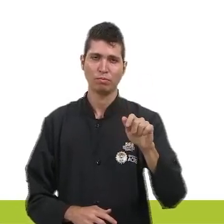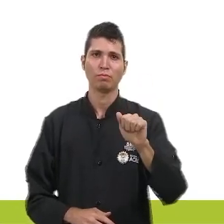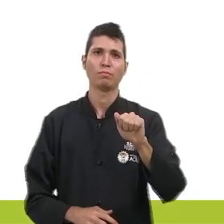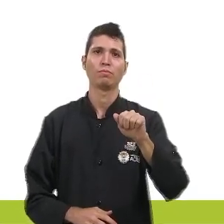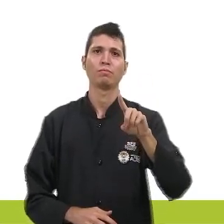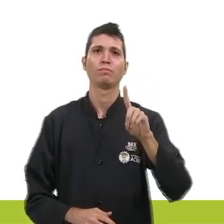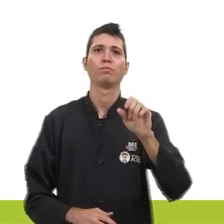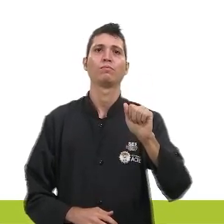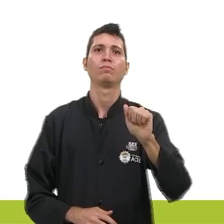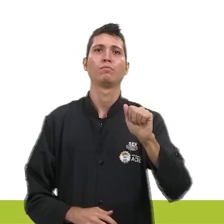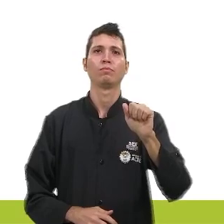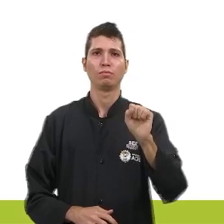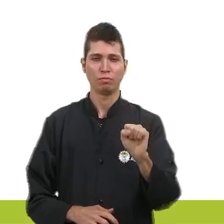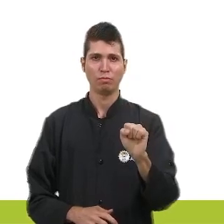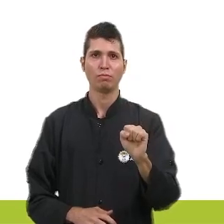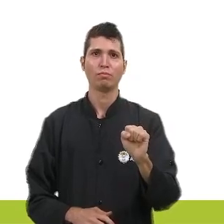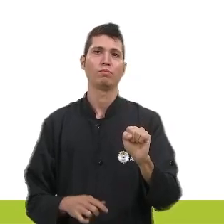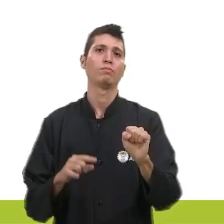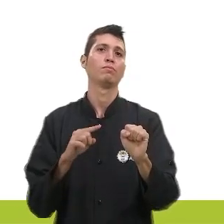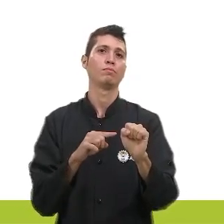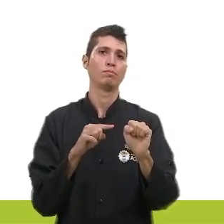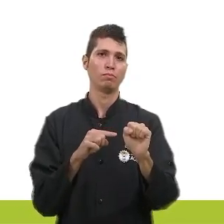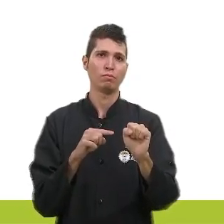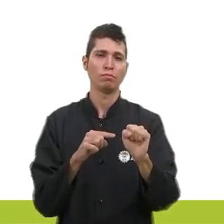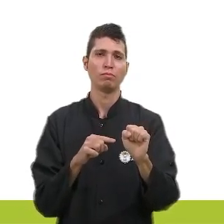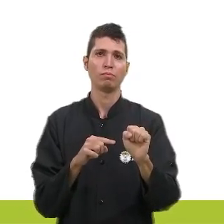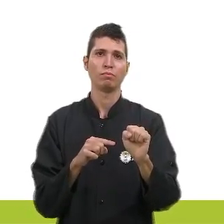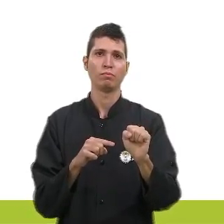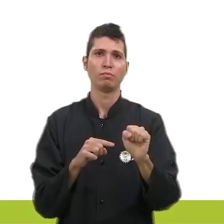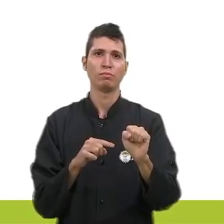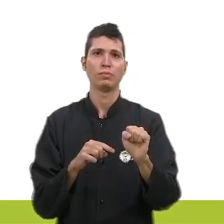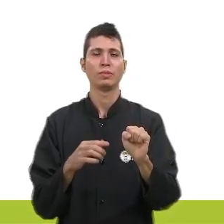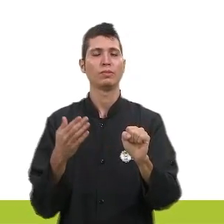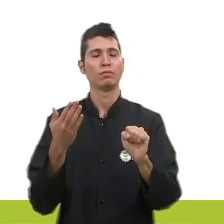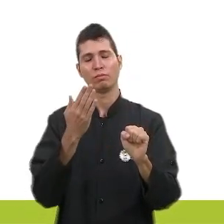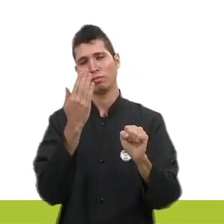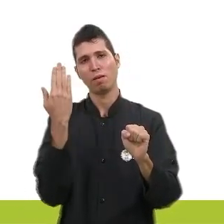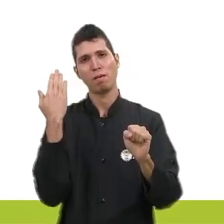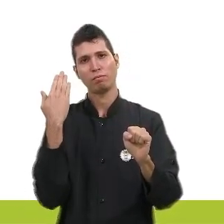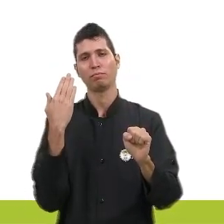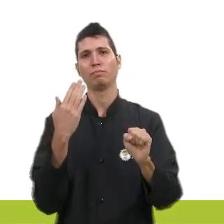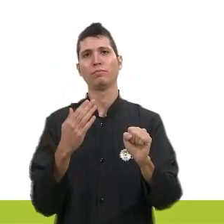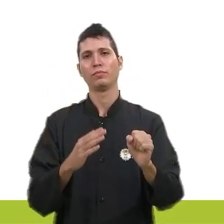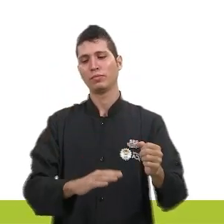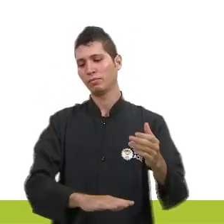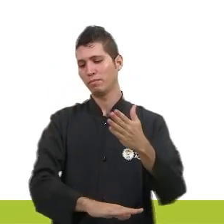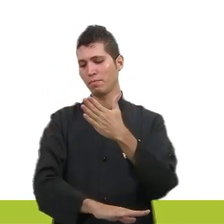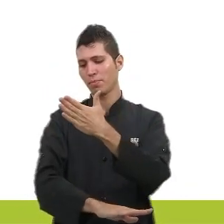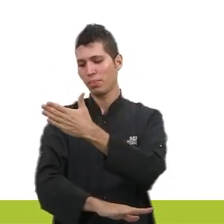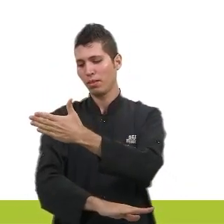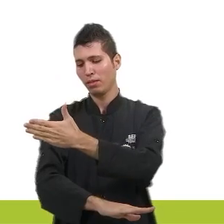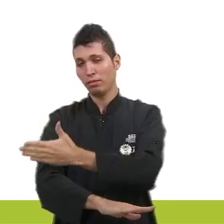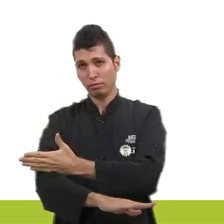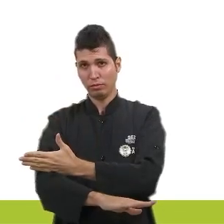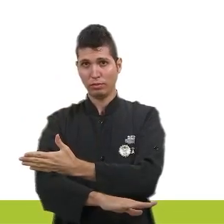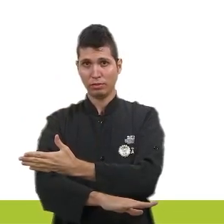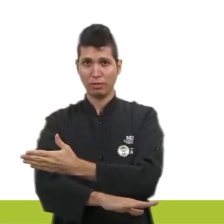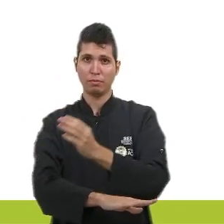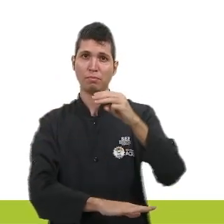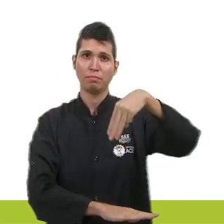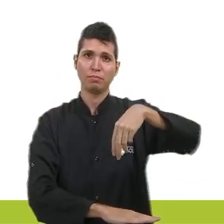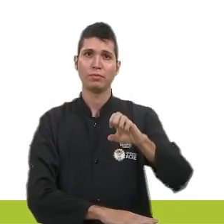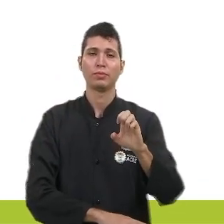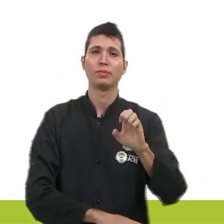Então, as famosas Cruzadas, aí, né, que aconteceu na Idade Média, né, foi nesse período justamente de